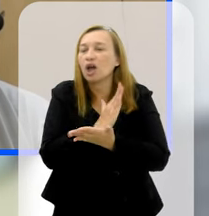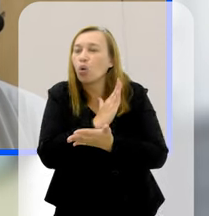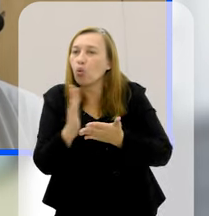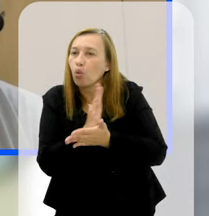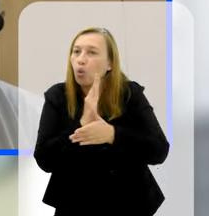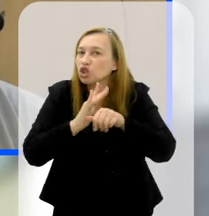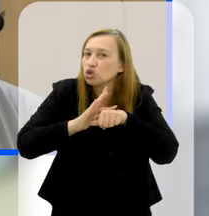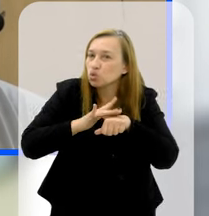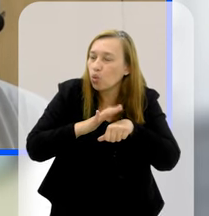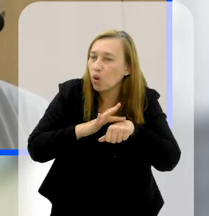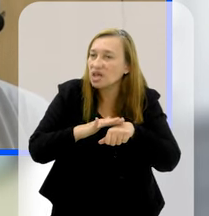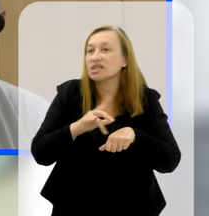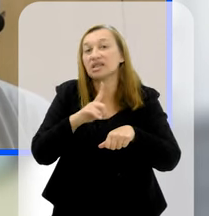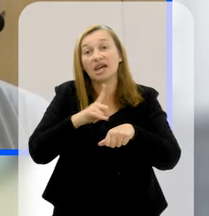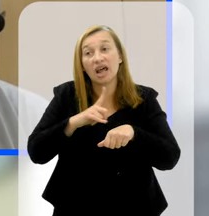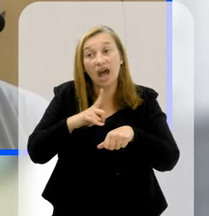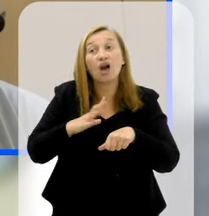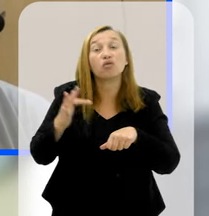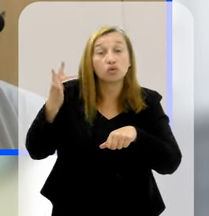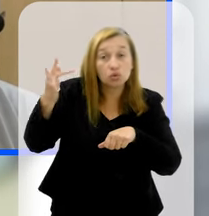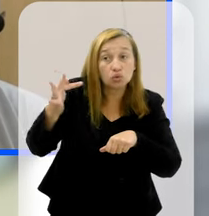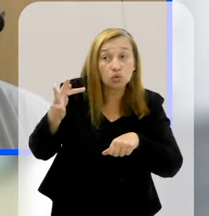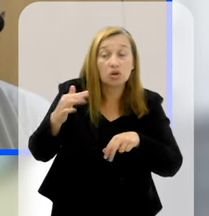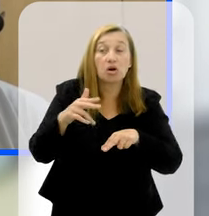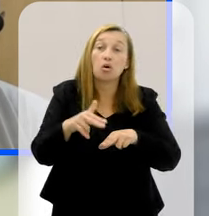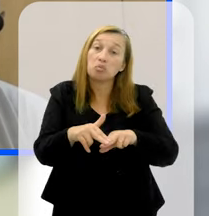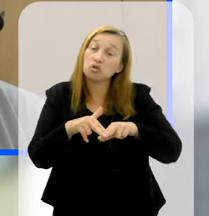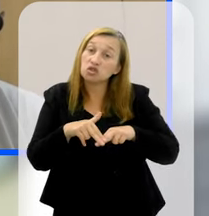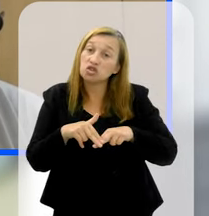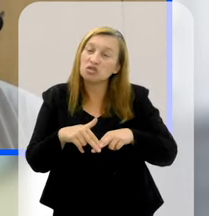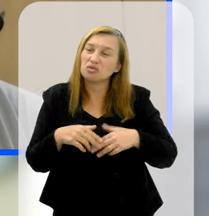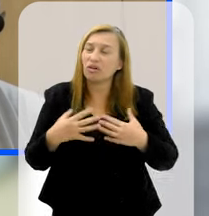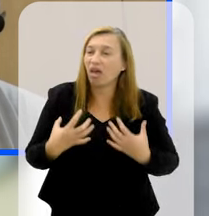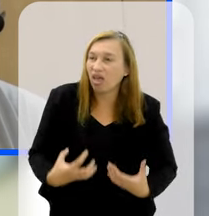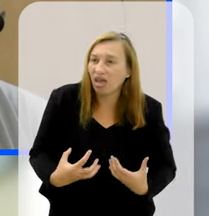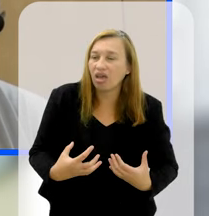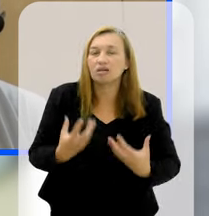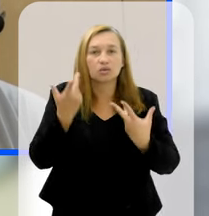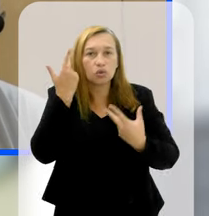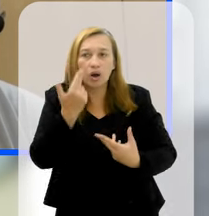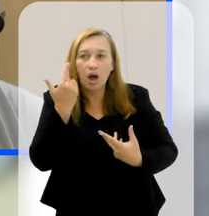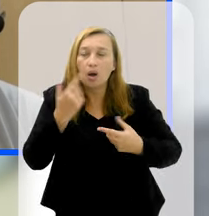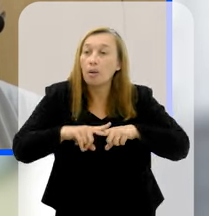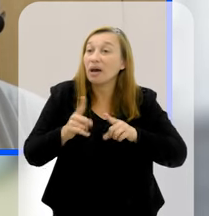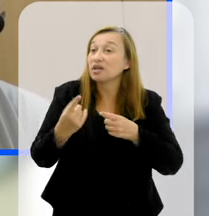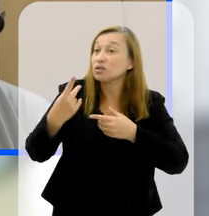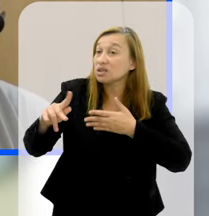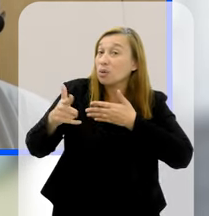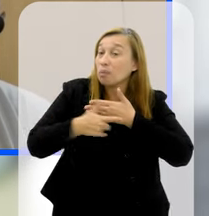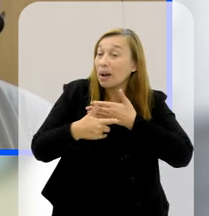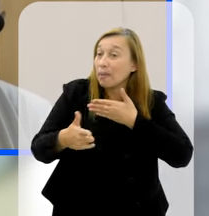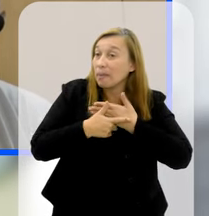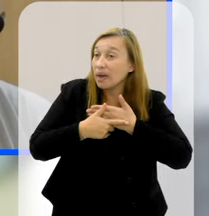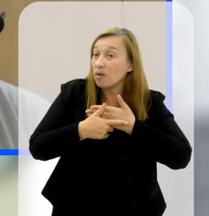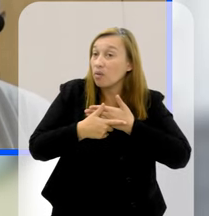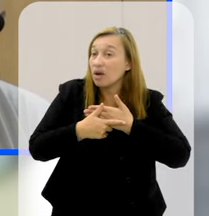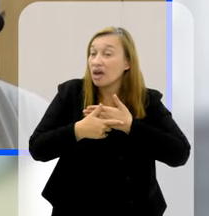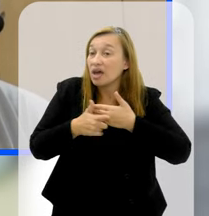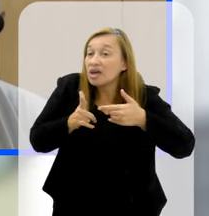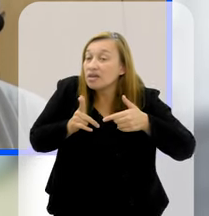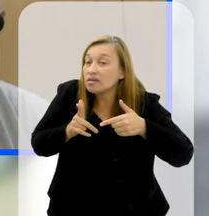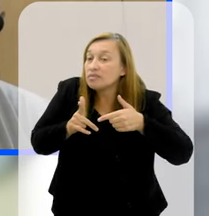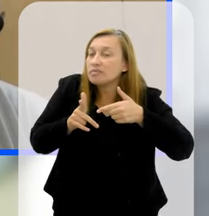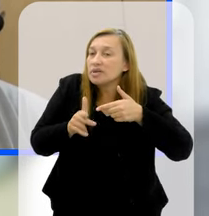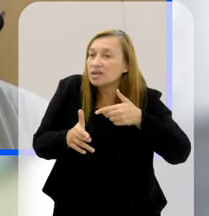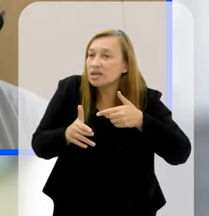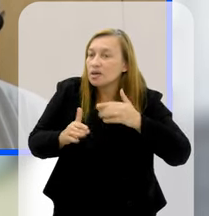que algumas doenças vão existir devido ao desgaste orgânico natural, mas o seu papel é estabilizar, é